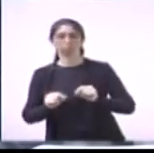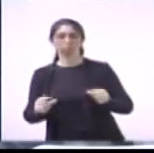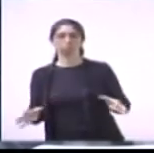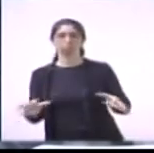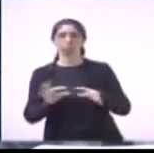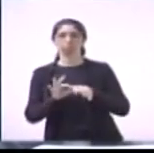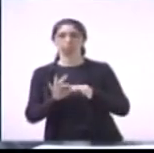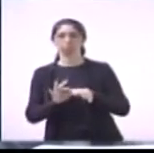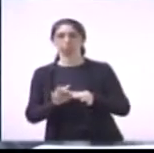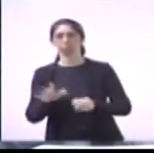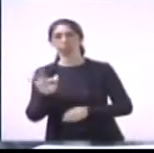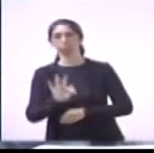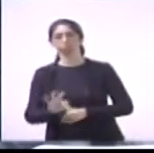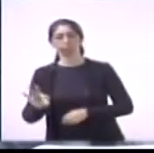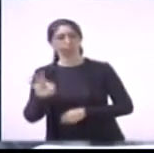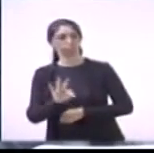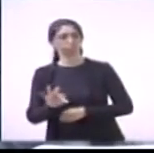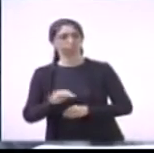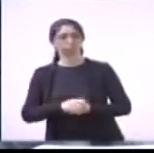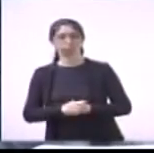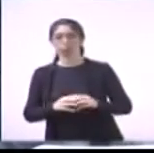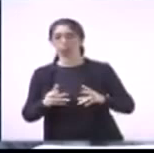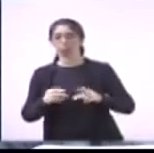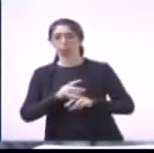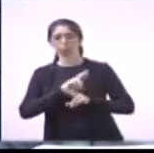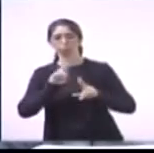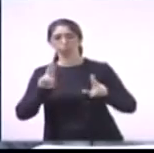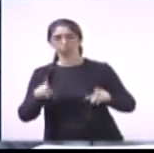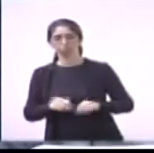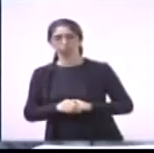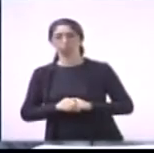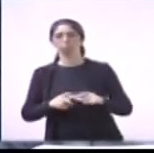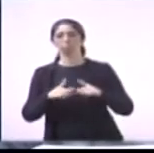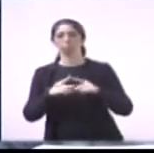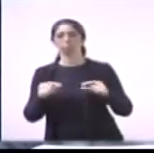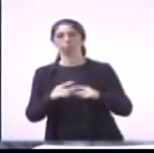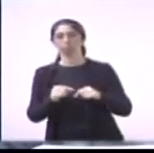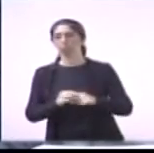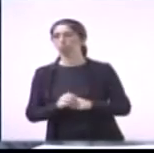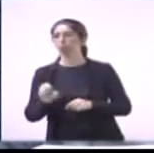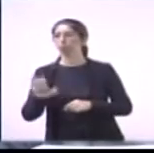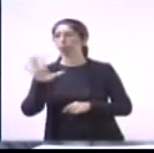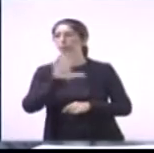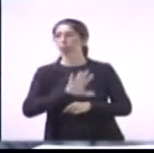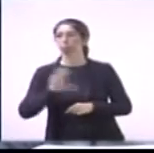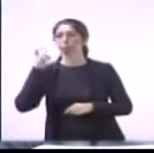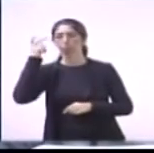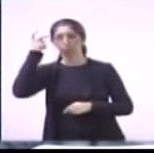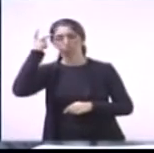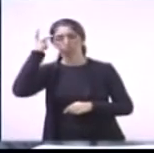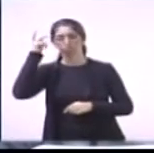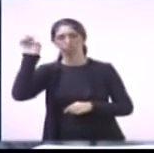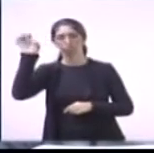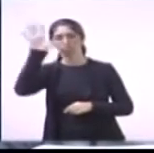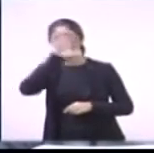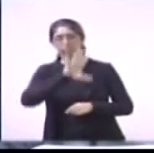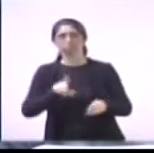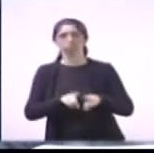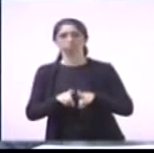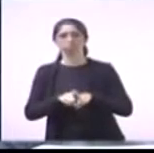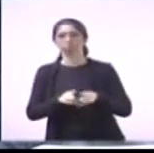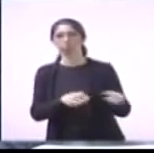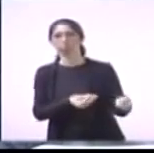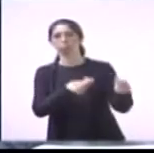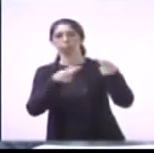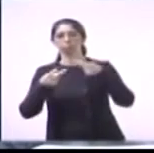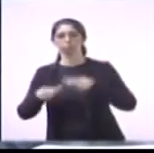com universidades, com órgãos da esfera federal e da esfera estadual, possamos trazer para a